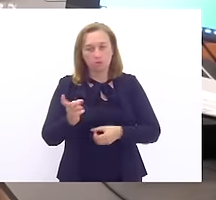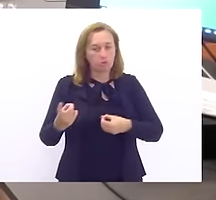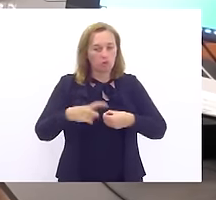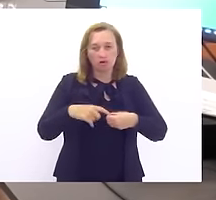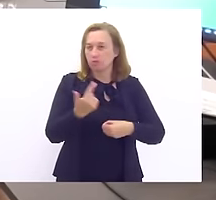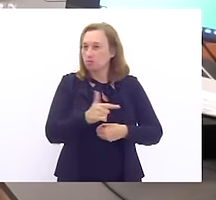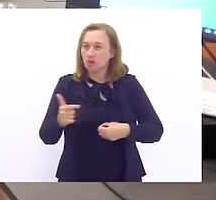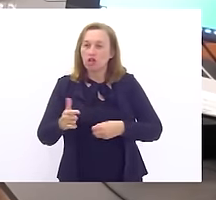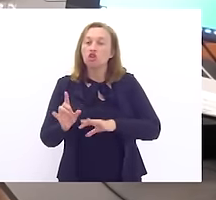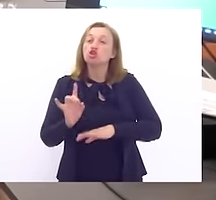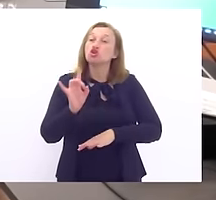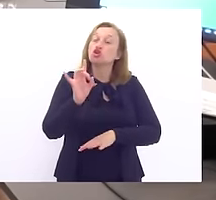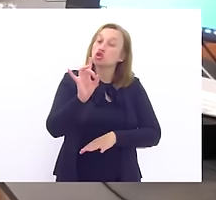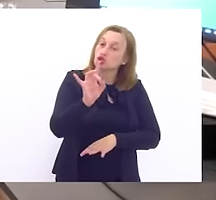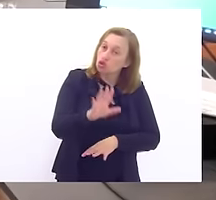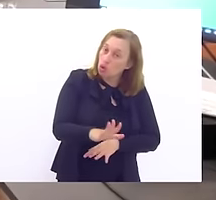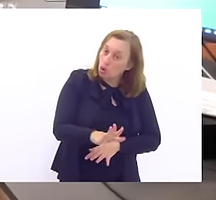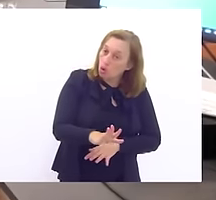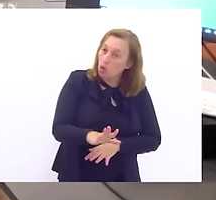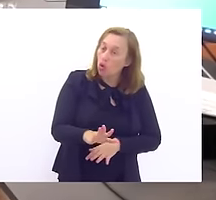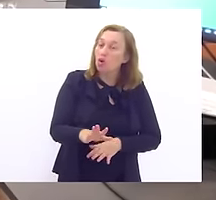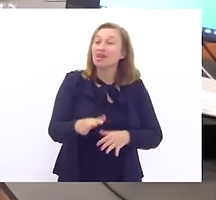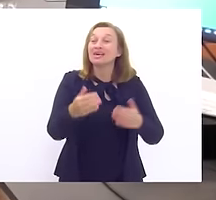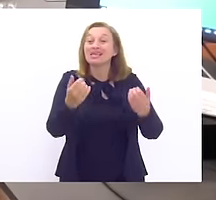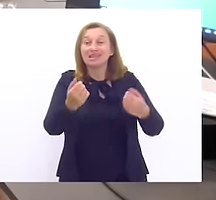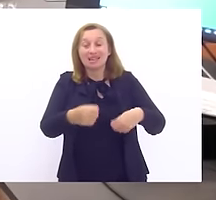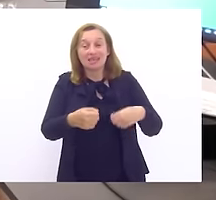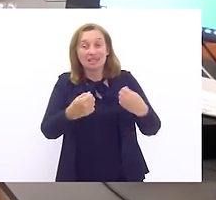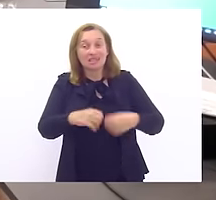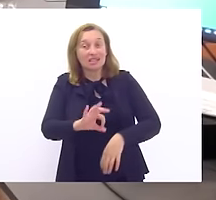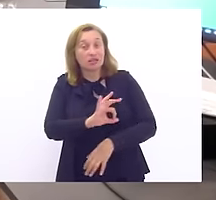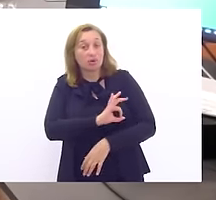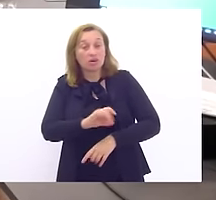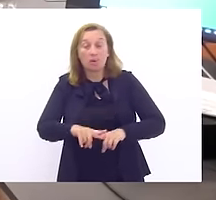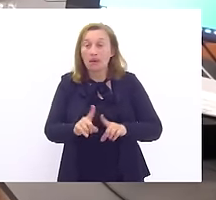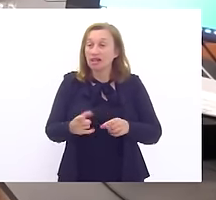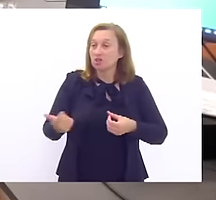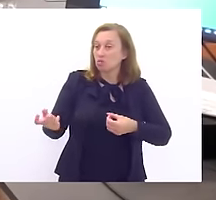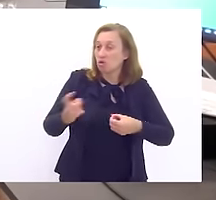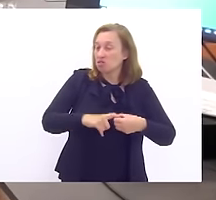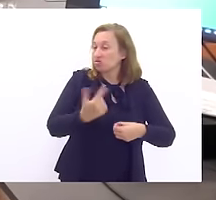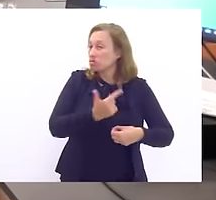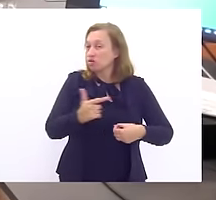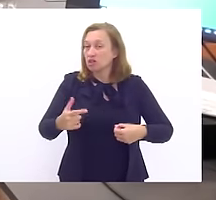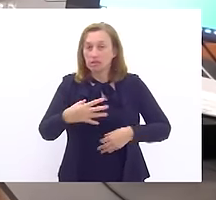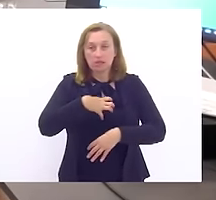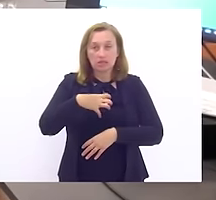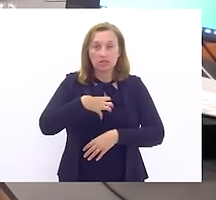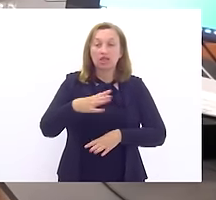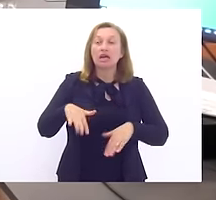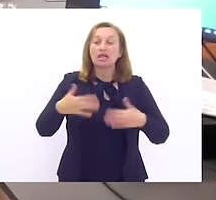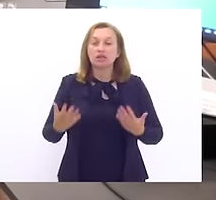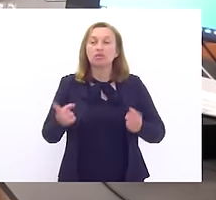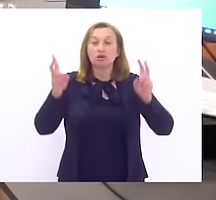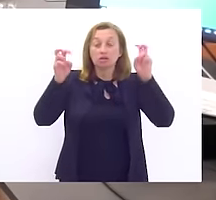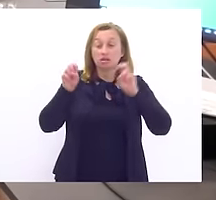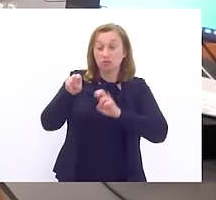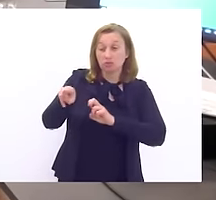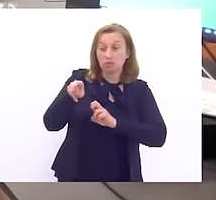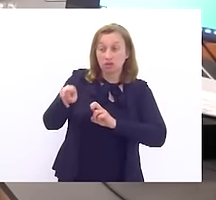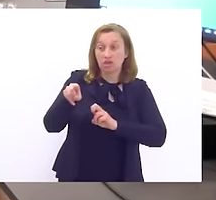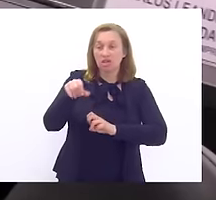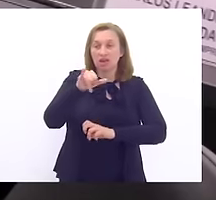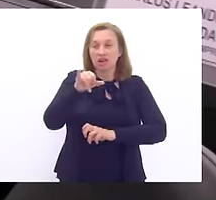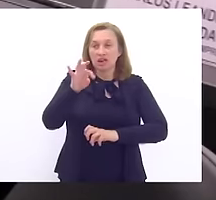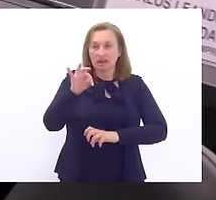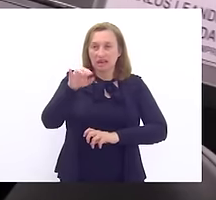só no caso de sessão de policiais Mas a gente não tem um convênio nesse sentido aí essa situação específica de